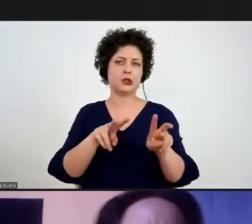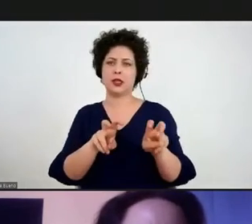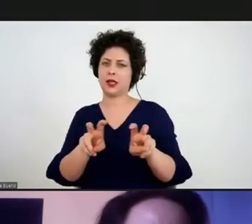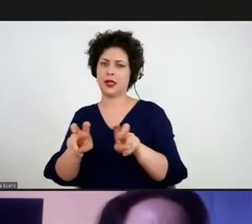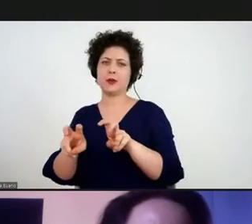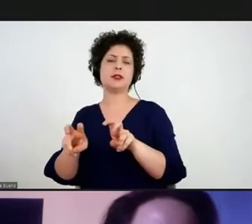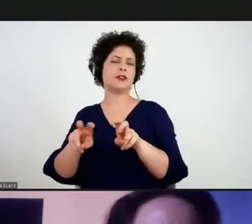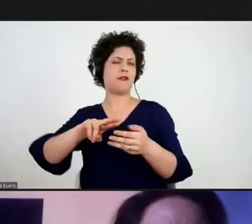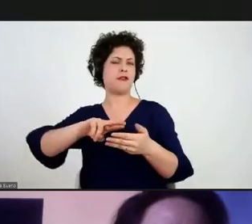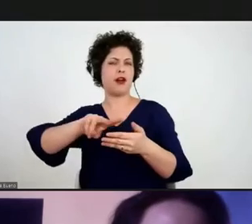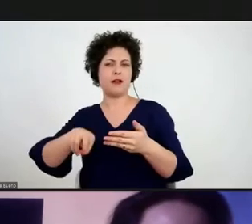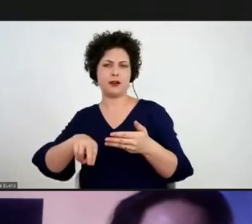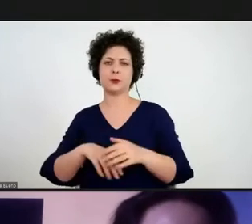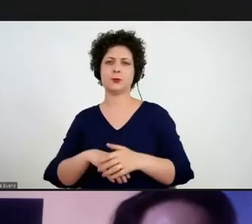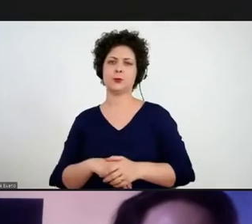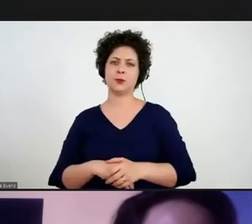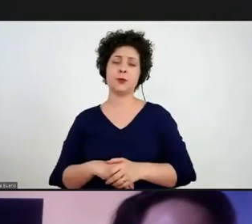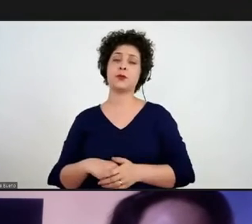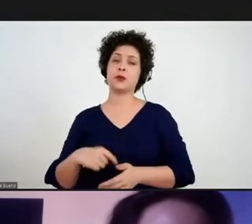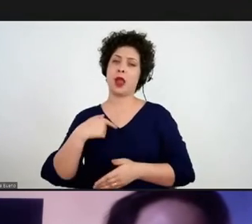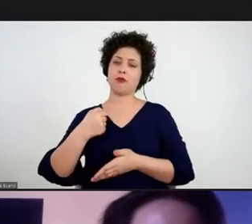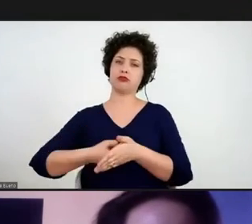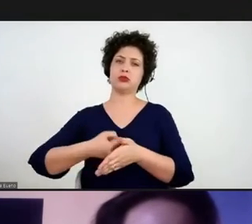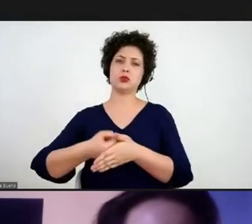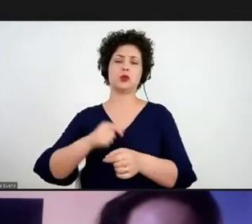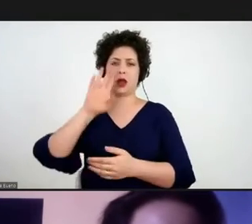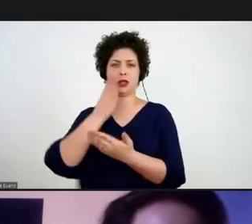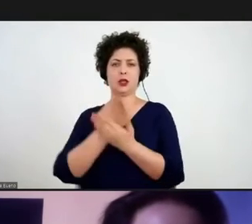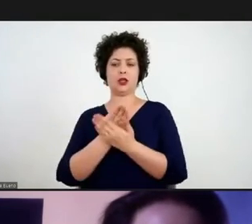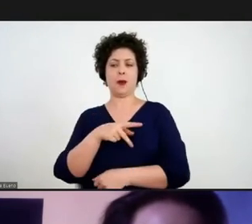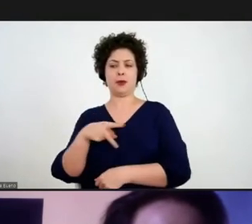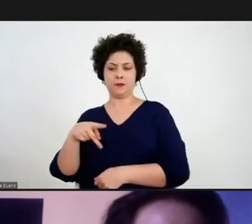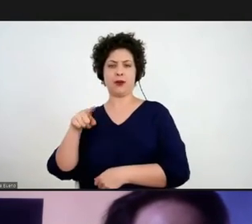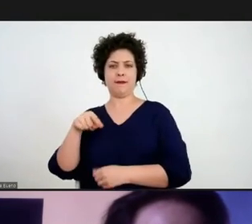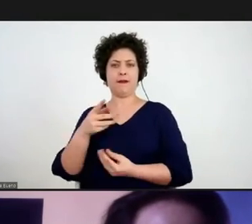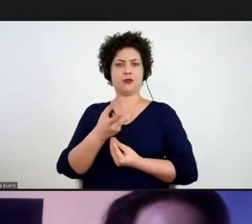por diante. Eu sou defensora do professor artista.